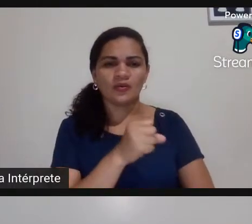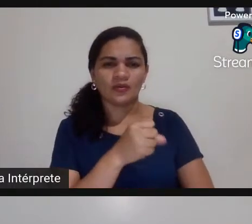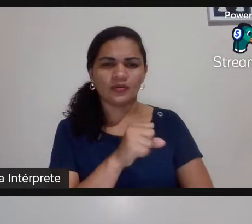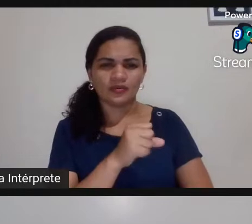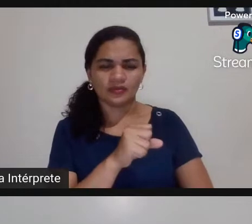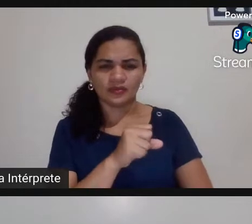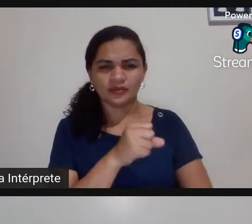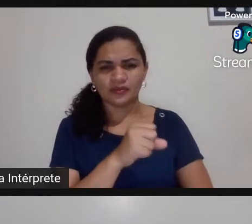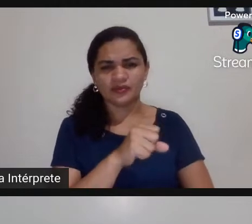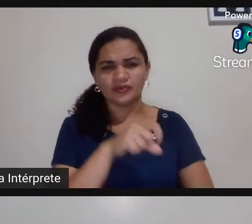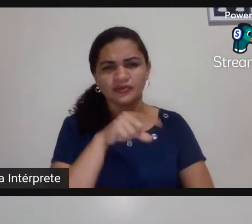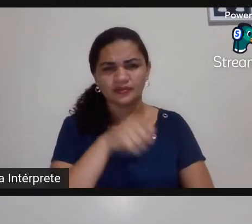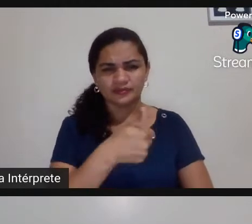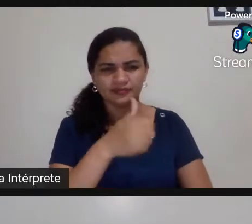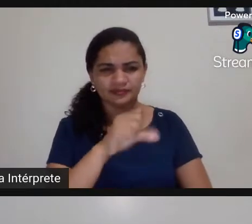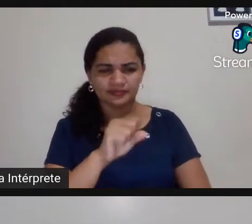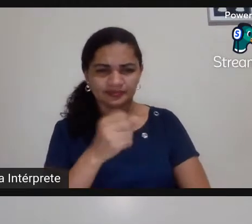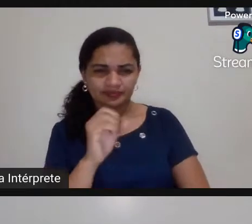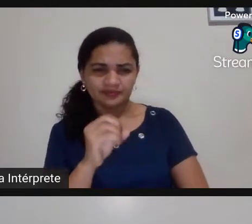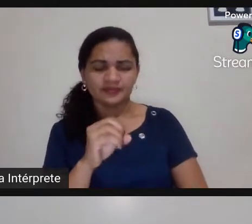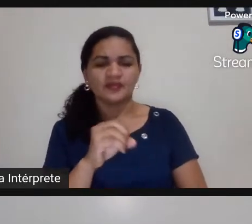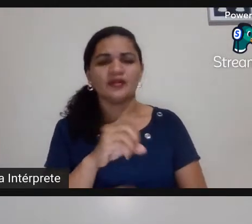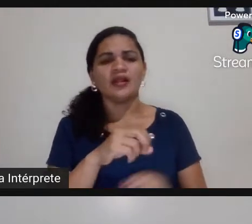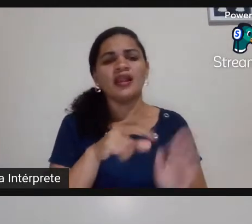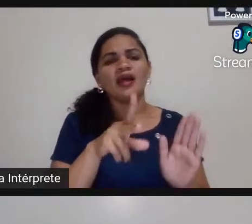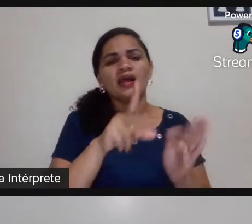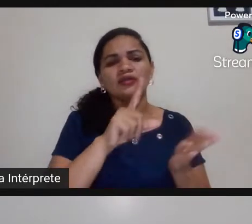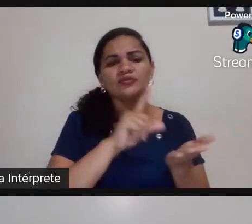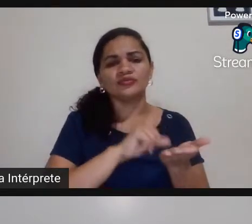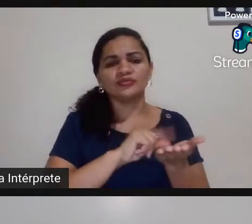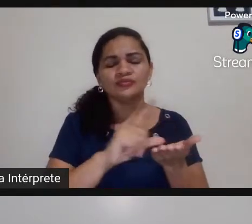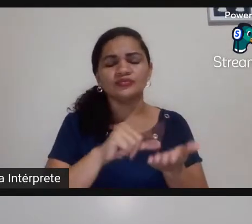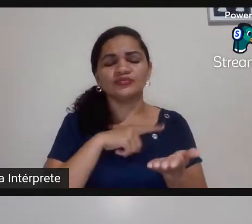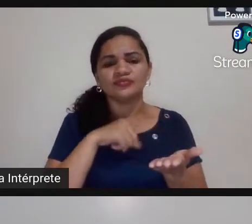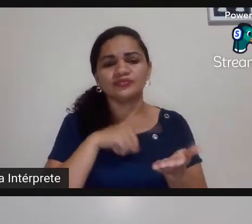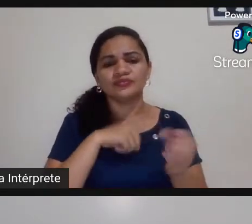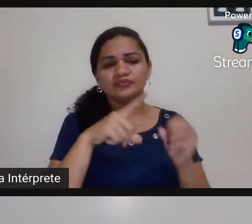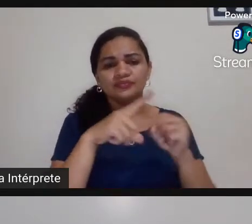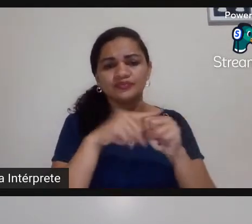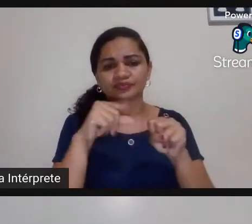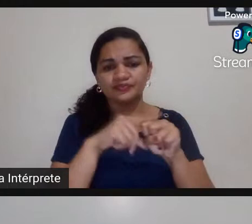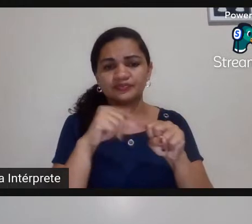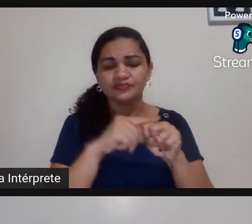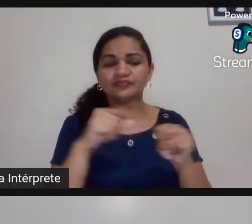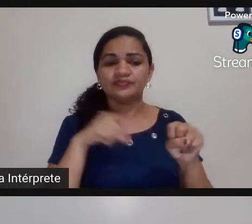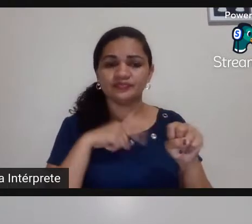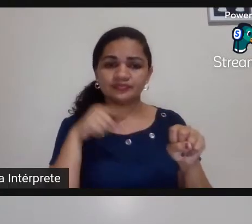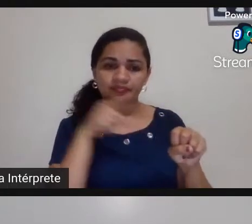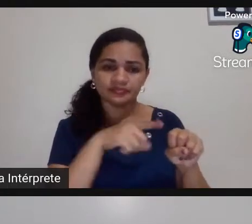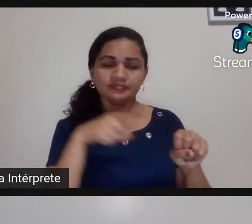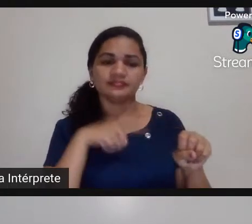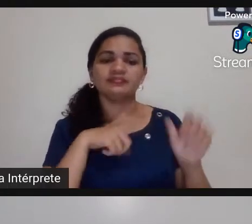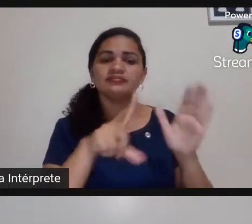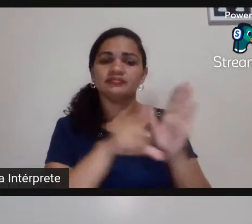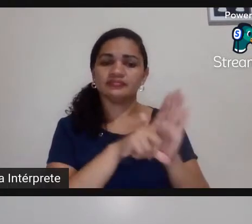Código de Defesa do Consumidor no artigo 6º nós temos a educação para o consumo consciente é infelizmente isso não é